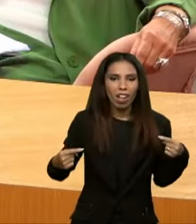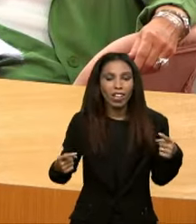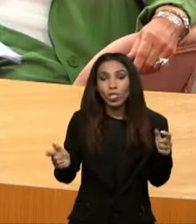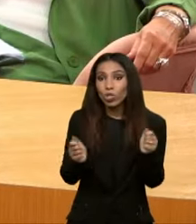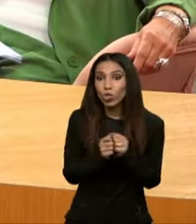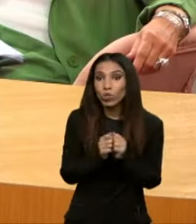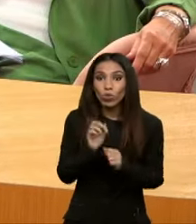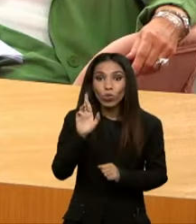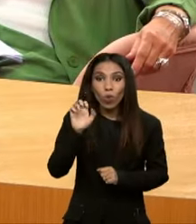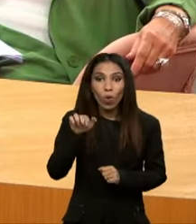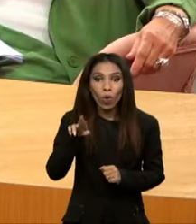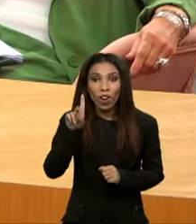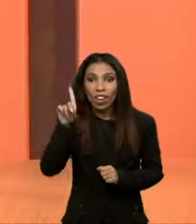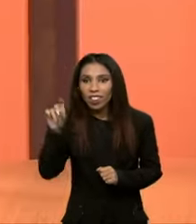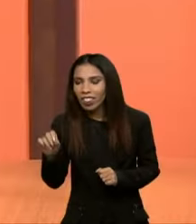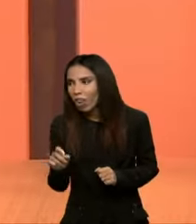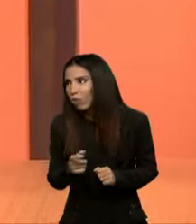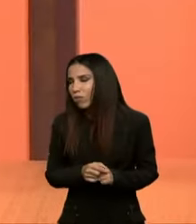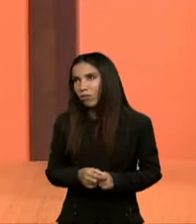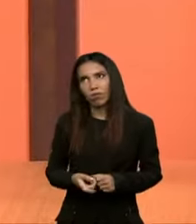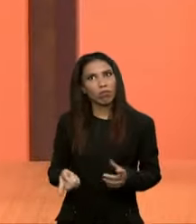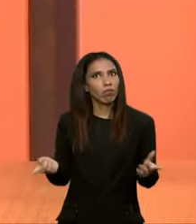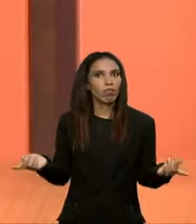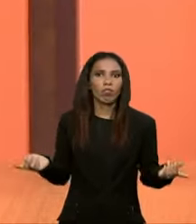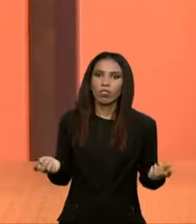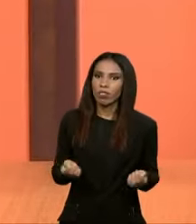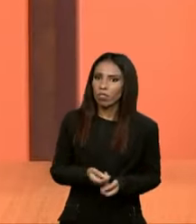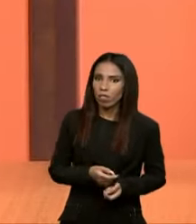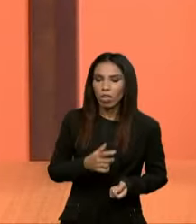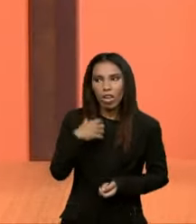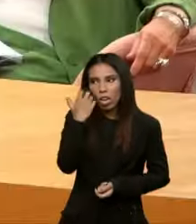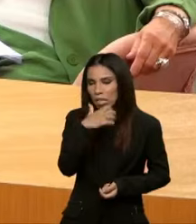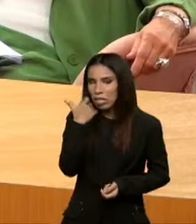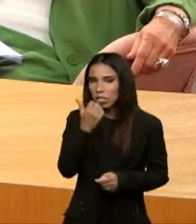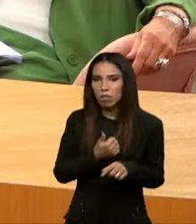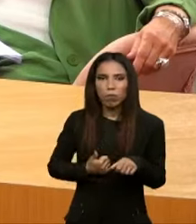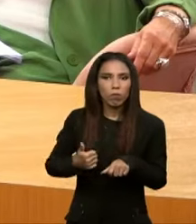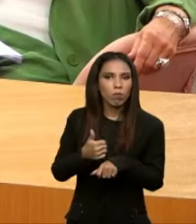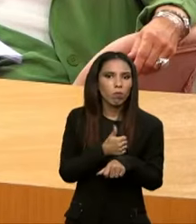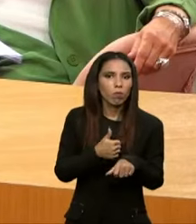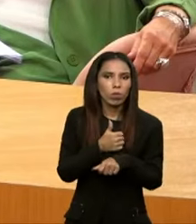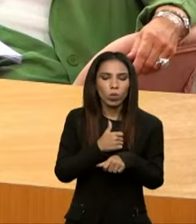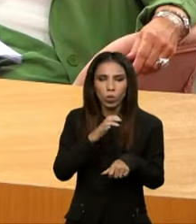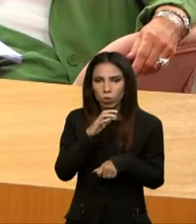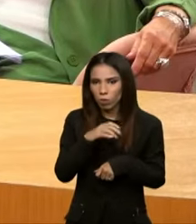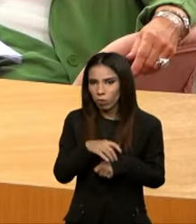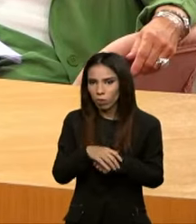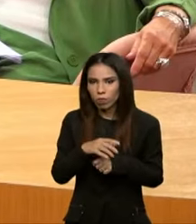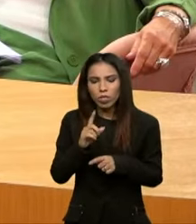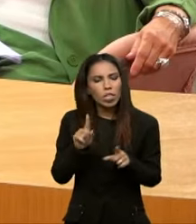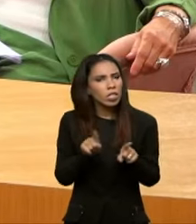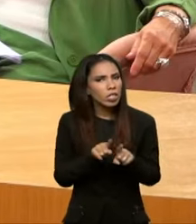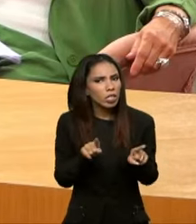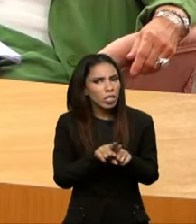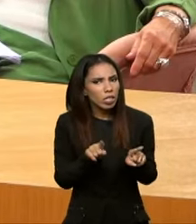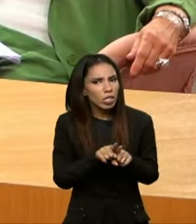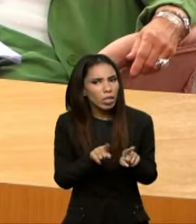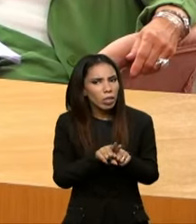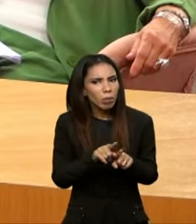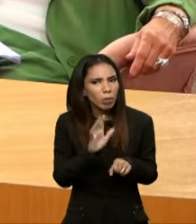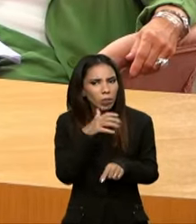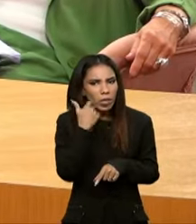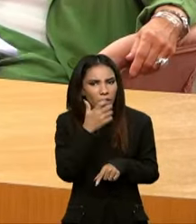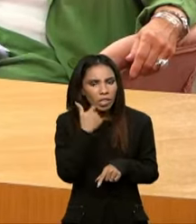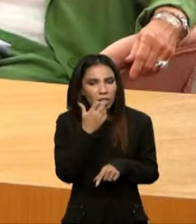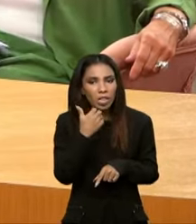e deu assim, pra mim, é a maior canção que eu já gravei. Agora, tem um single também maravilhoso que eu não escutei, que eu tô louca pra saber. Las Brujas?